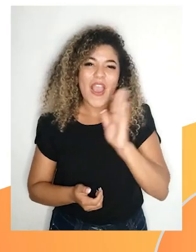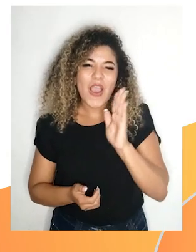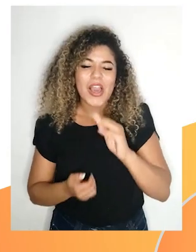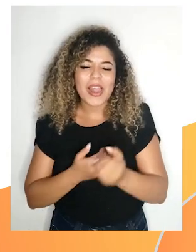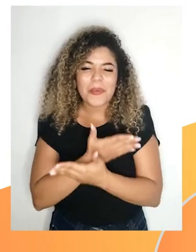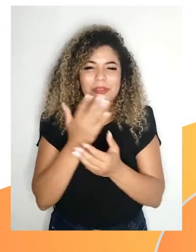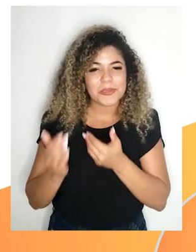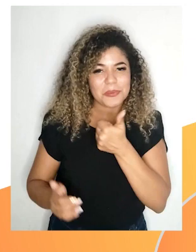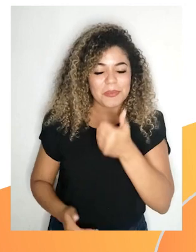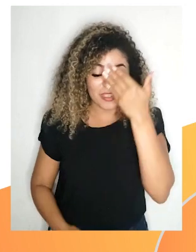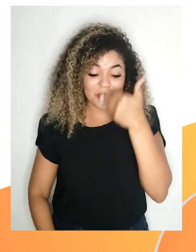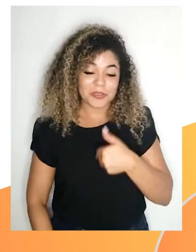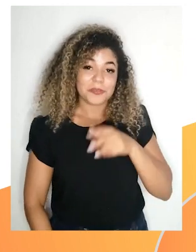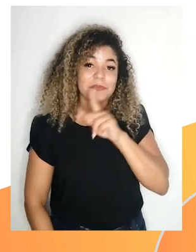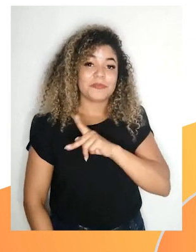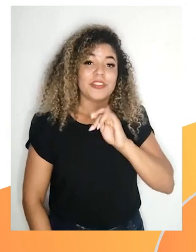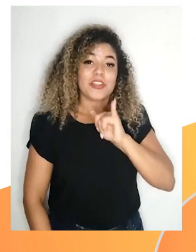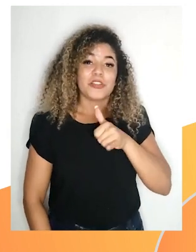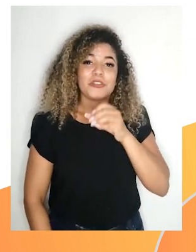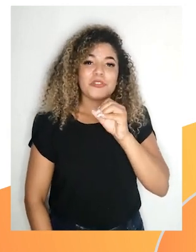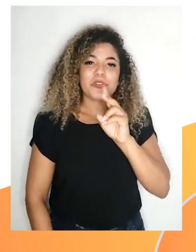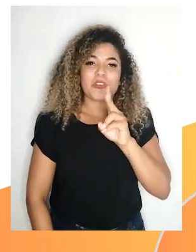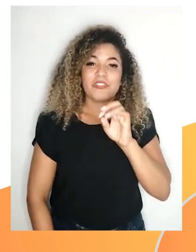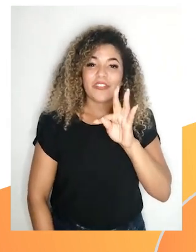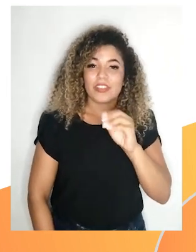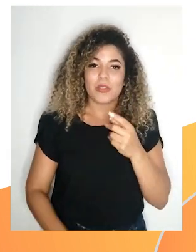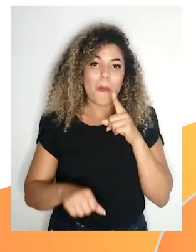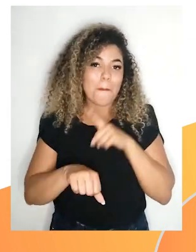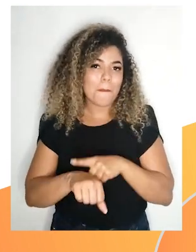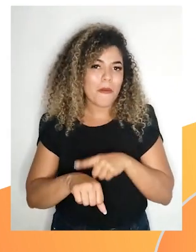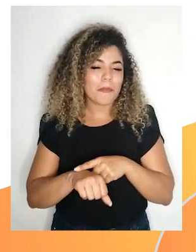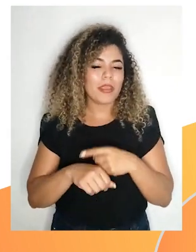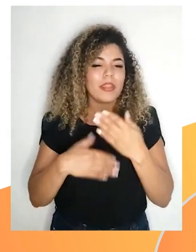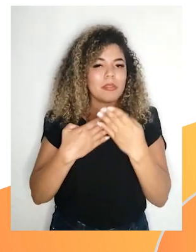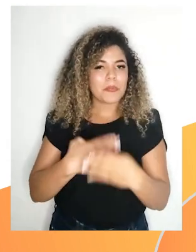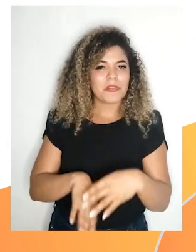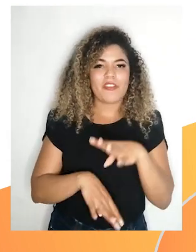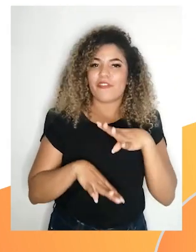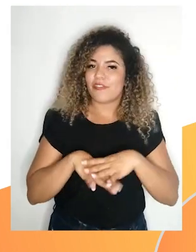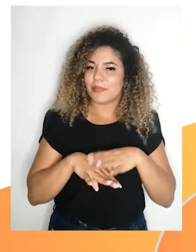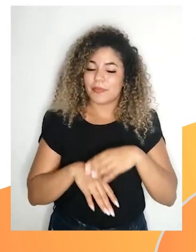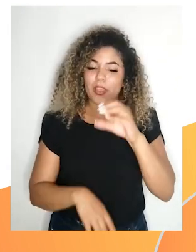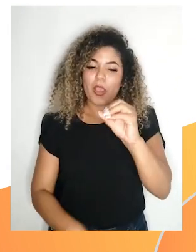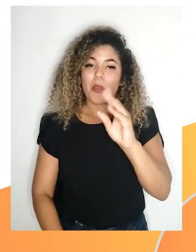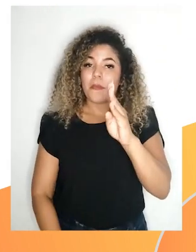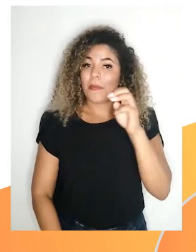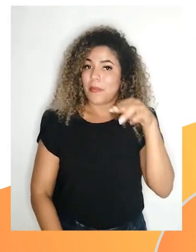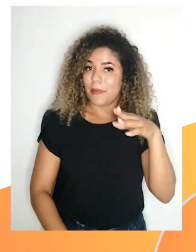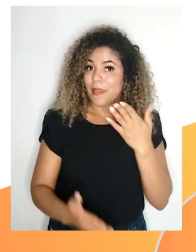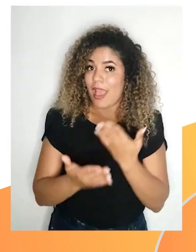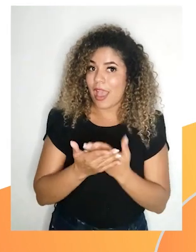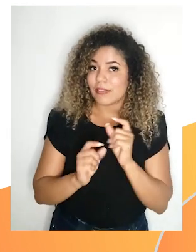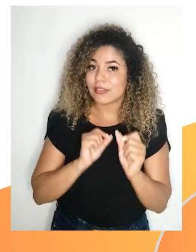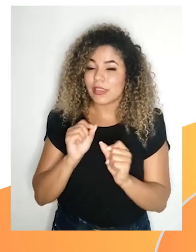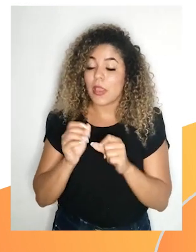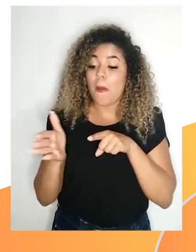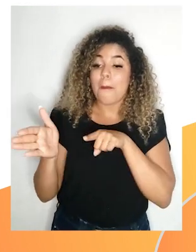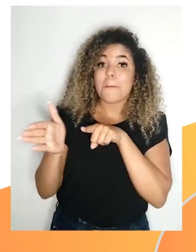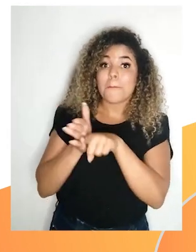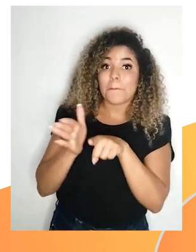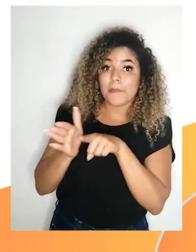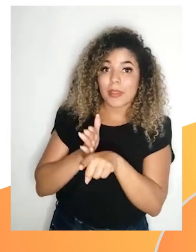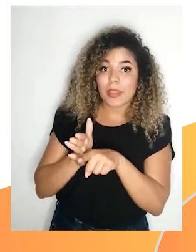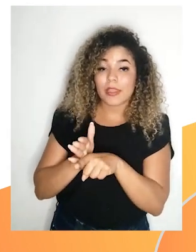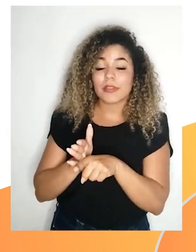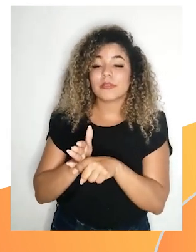Olá pessoal, tudo bem? Eu sou o professor João Vitor e você está no Momento OBMEP. E para a aula de hoje eu tenho aqui uma